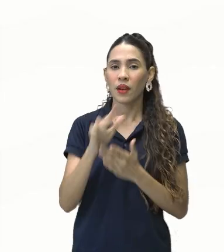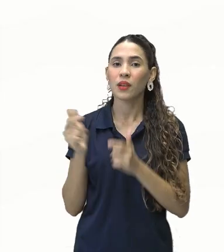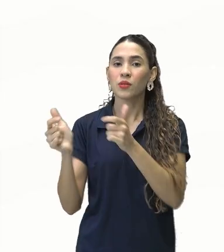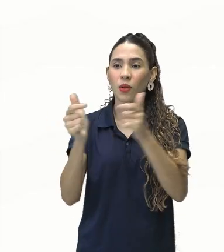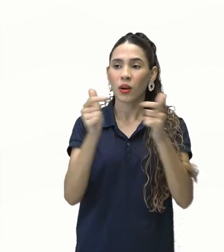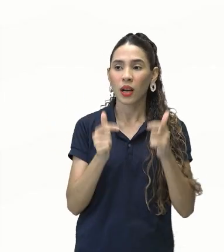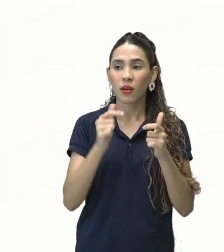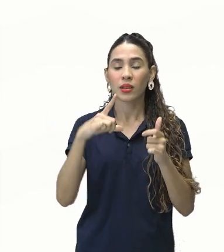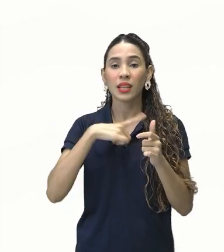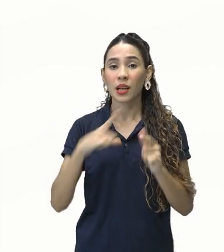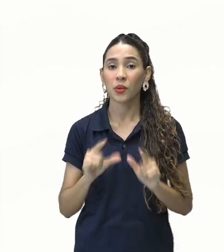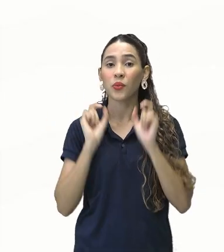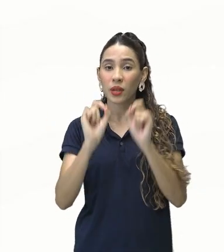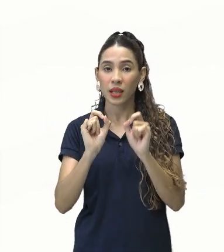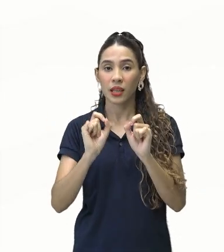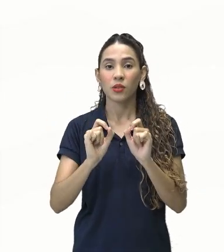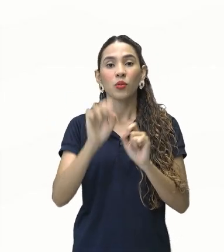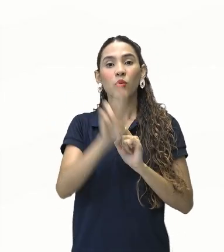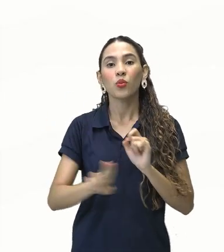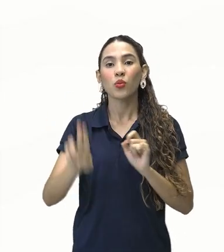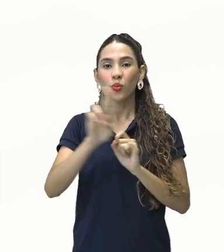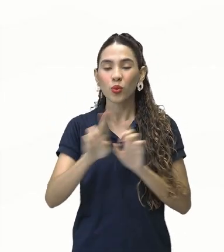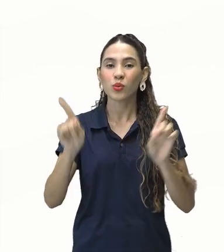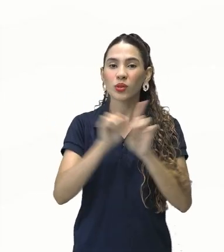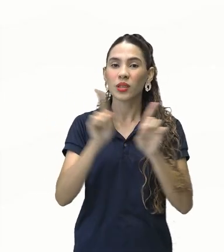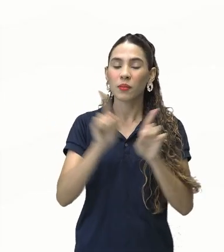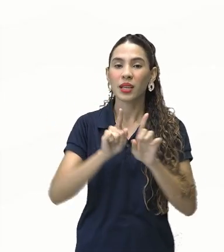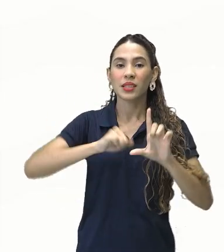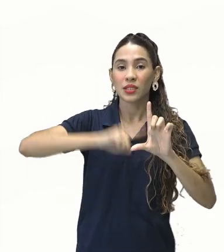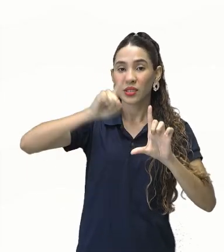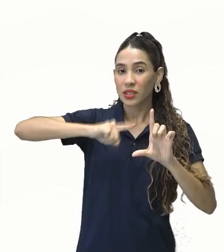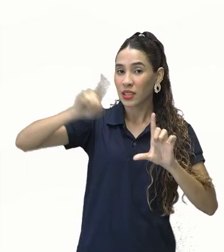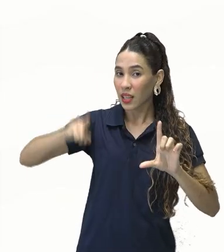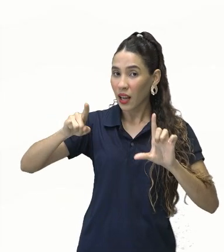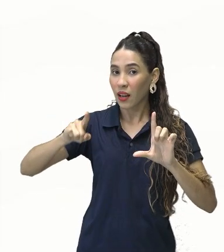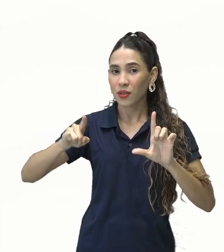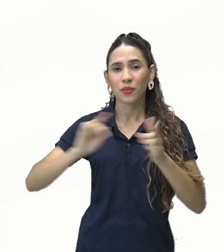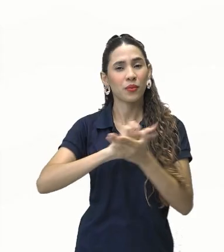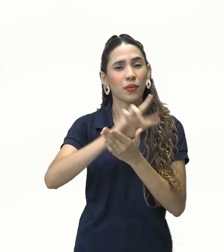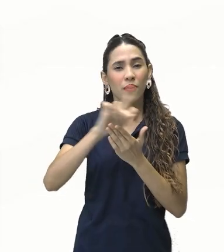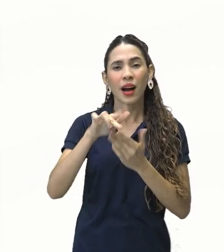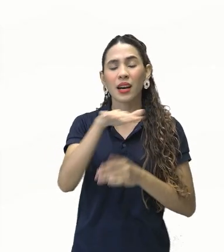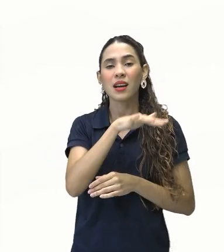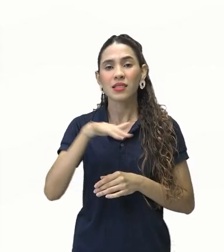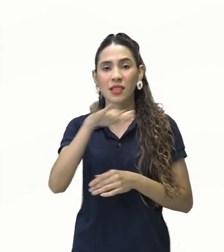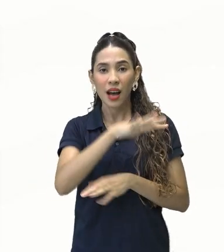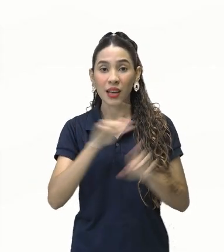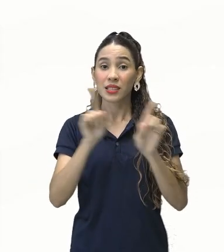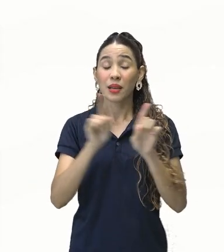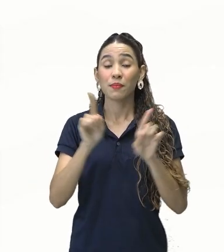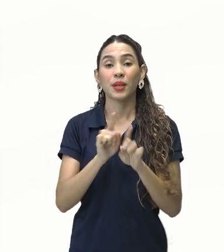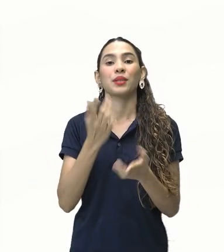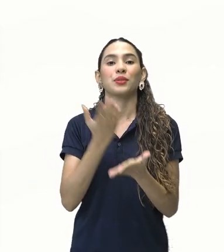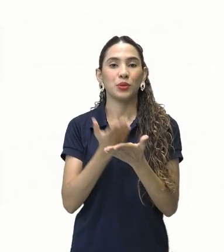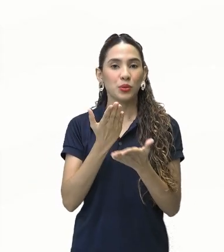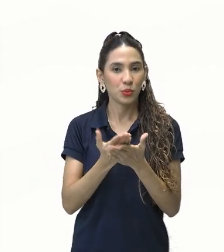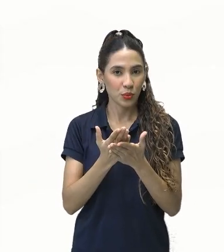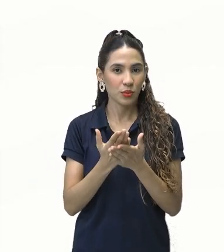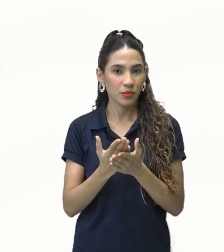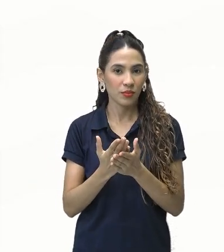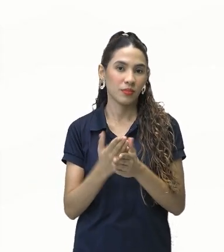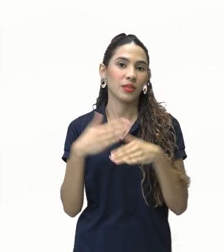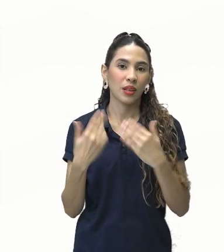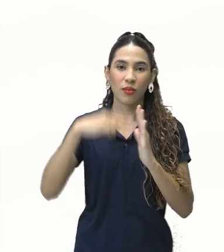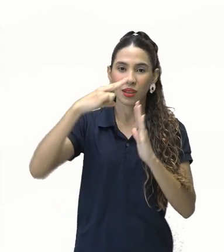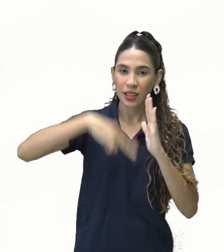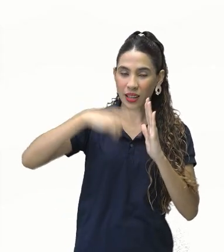lugares, nós temos aí uma aplicação, né, de gráficos em várias áreas de estudo, como a gente acabou